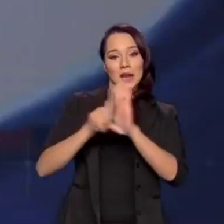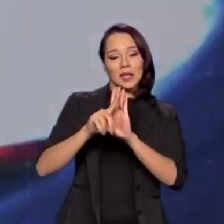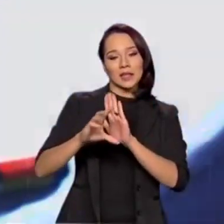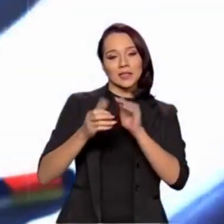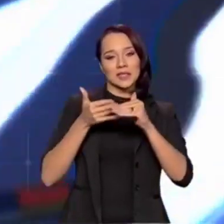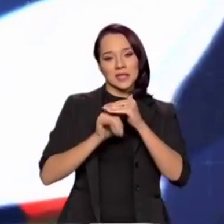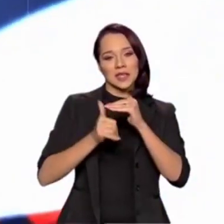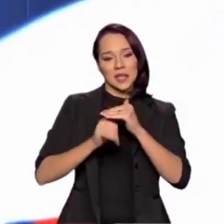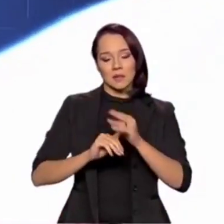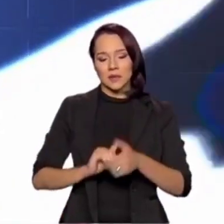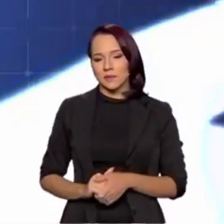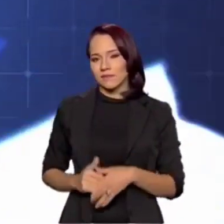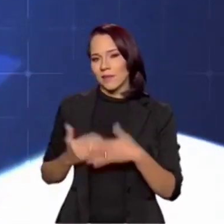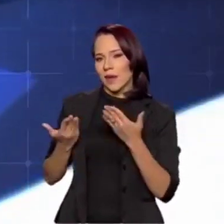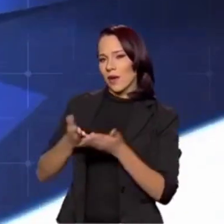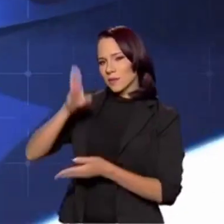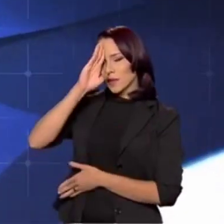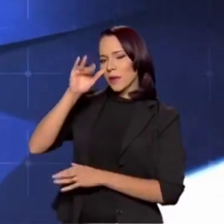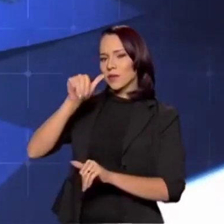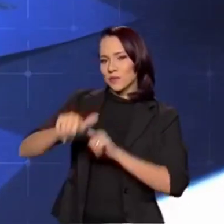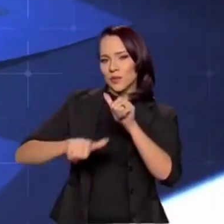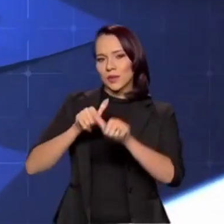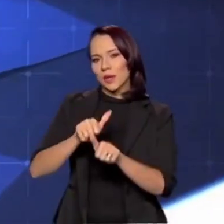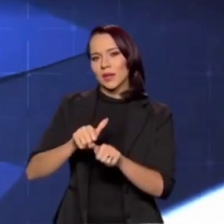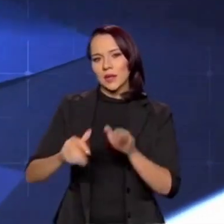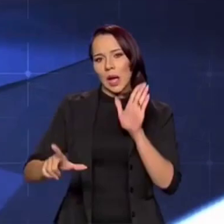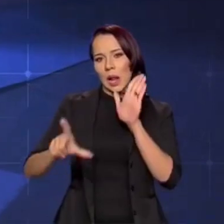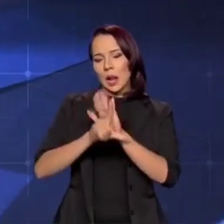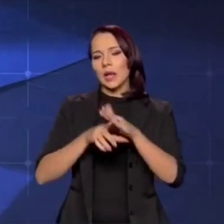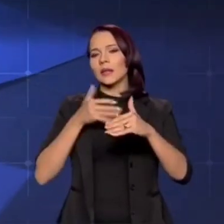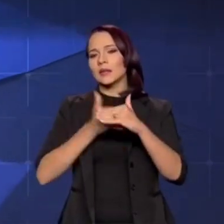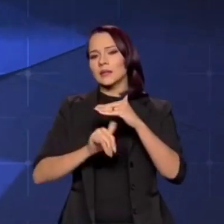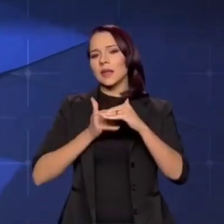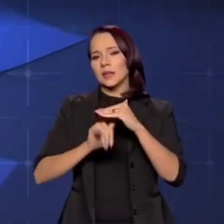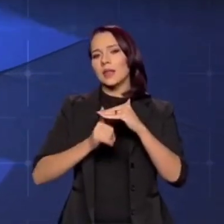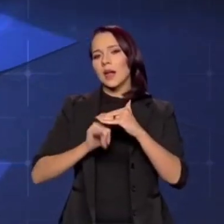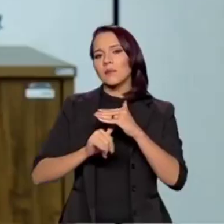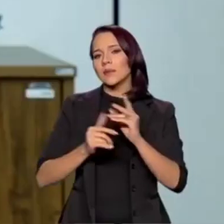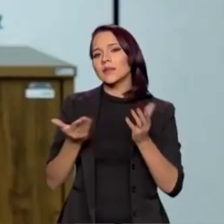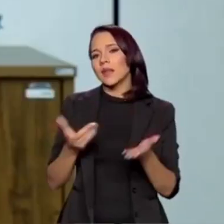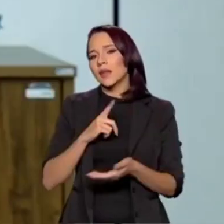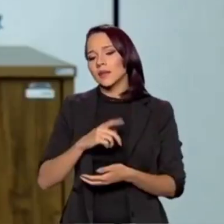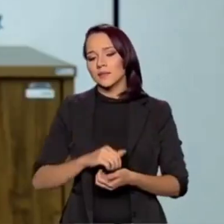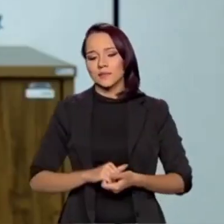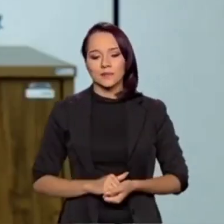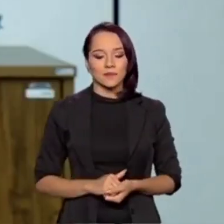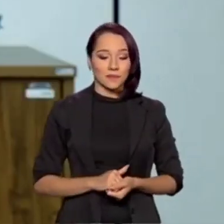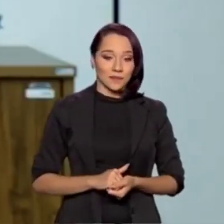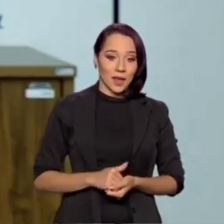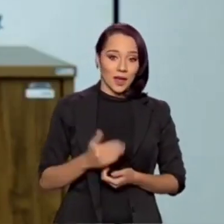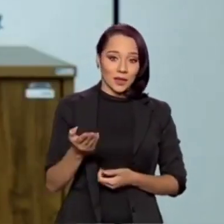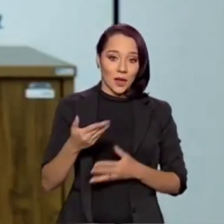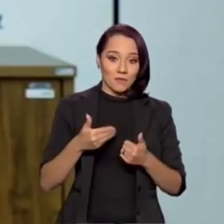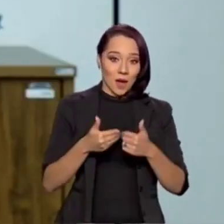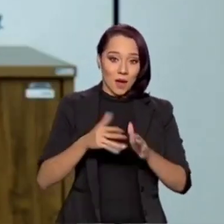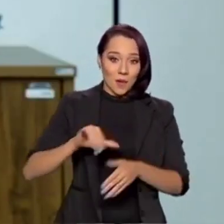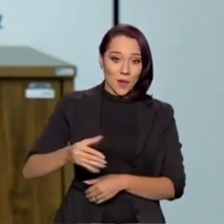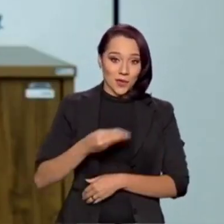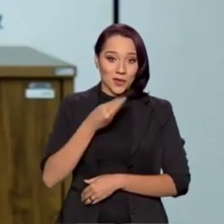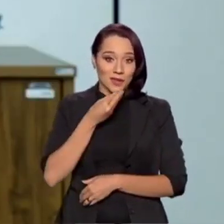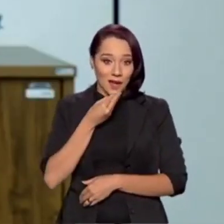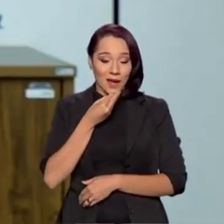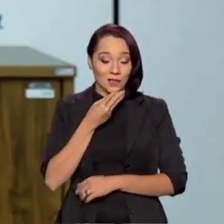startups. Quais são as principais mudanças que o marco legal das startups traz? Isso abre uma grande